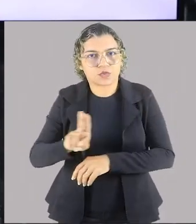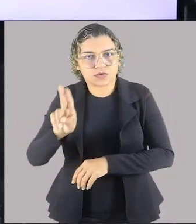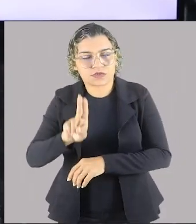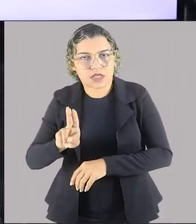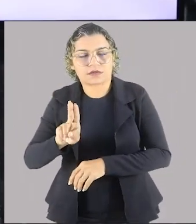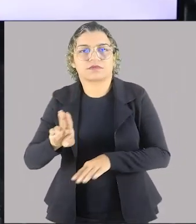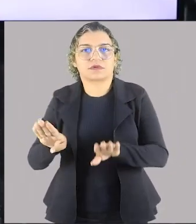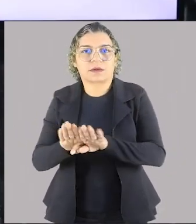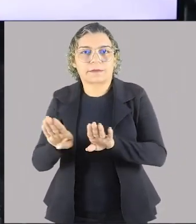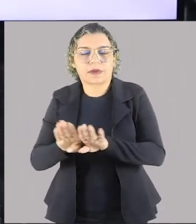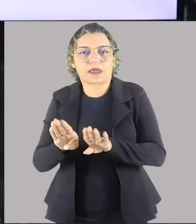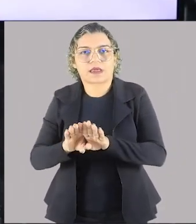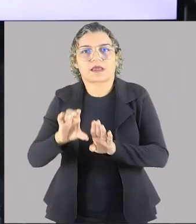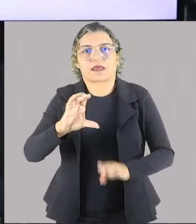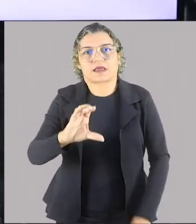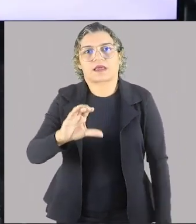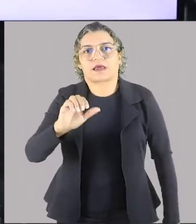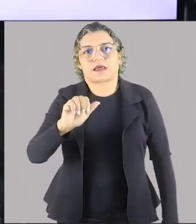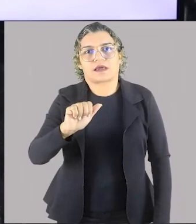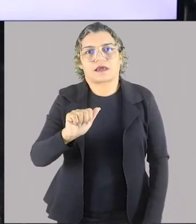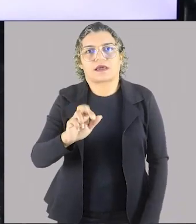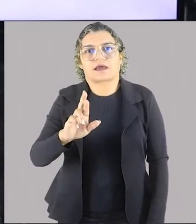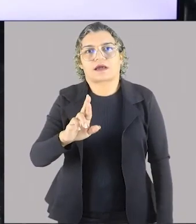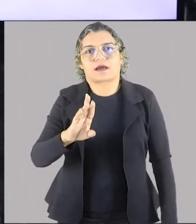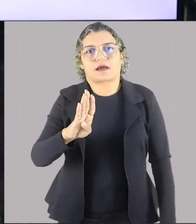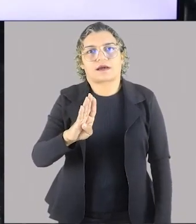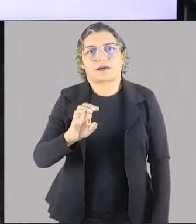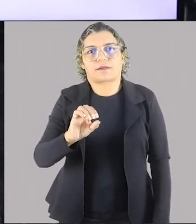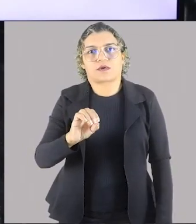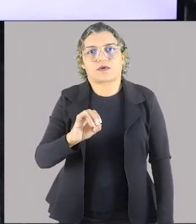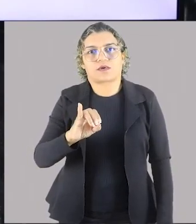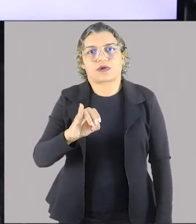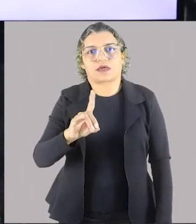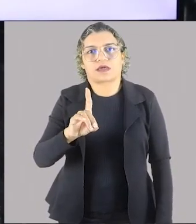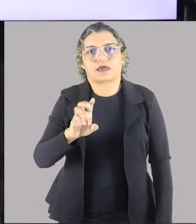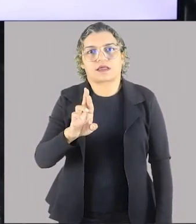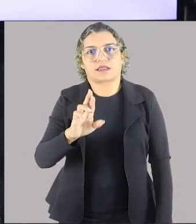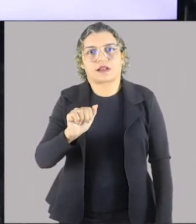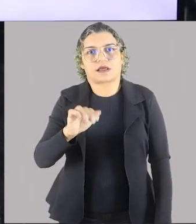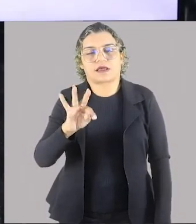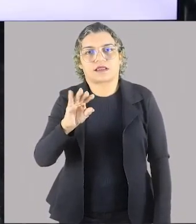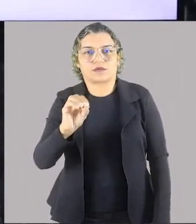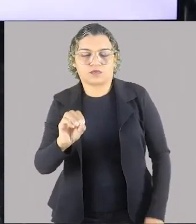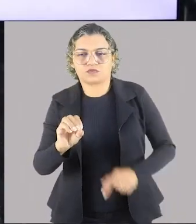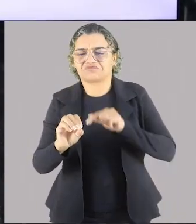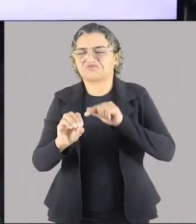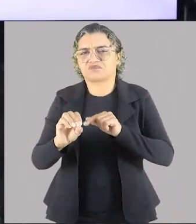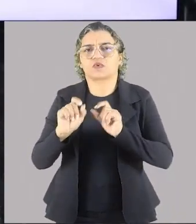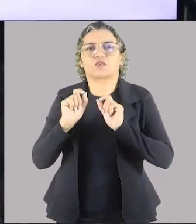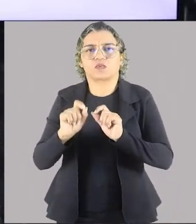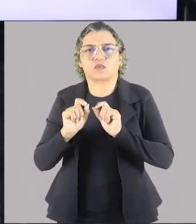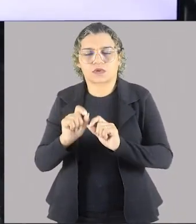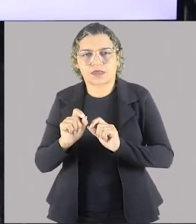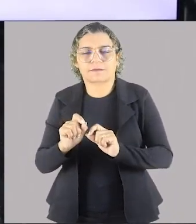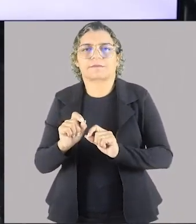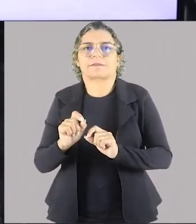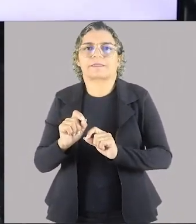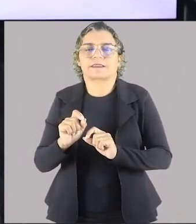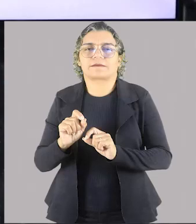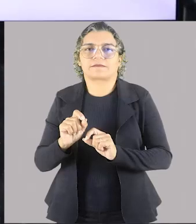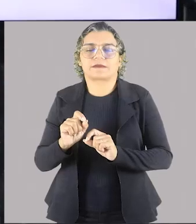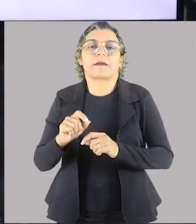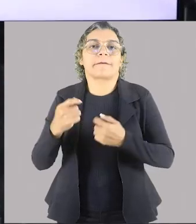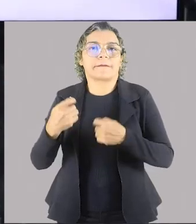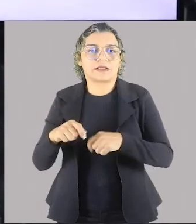Carboidrato vai formar glicogênio, por exemplo. Quando a gente vai fazer exercício físico, esse glicogênio ele vai ser degradado, ele vai